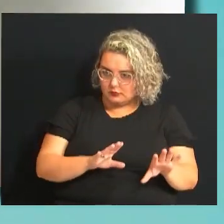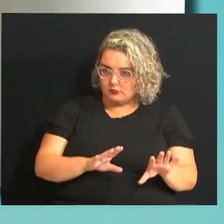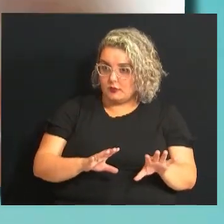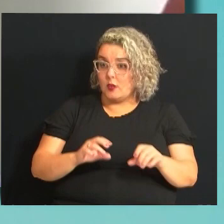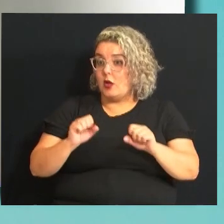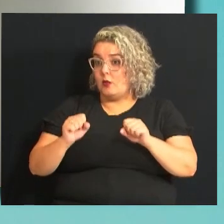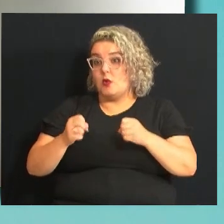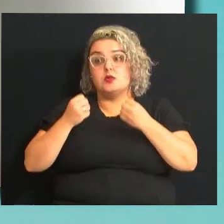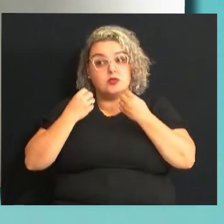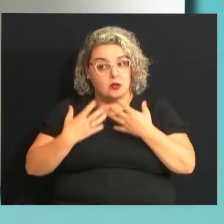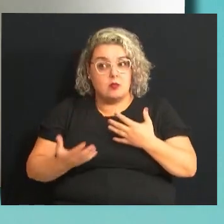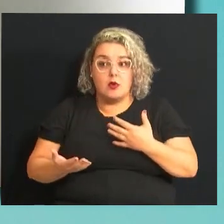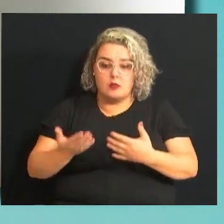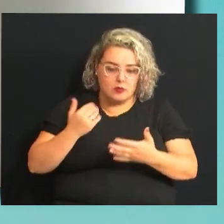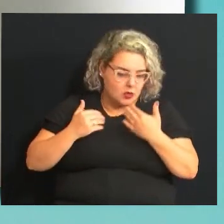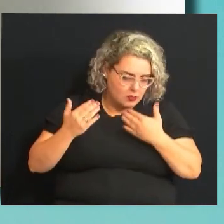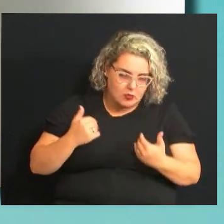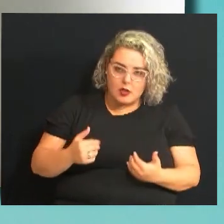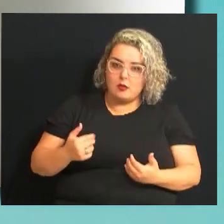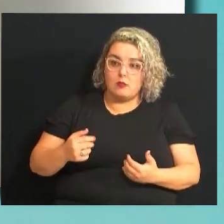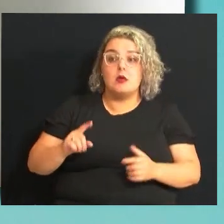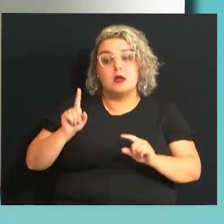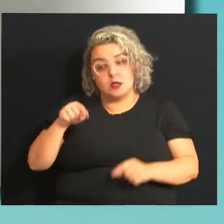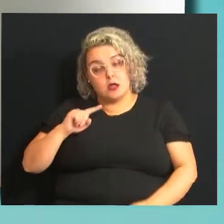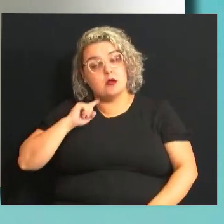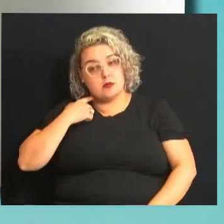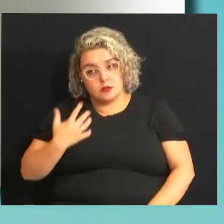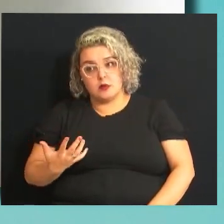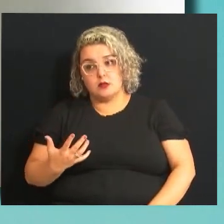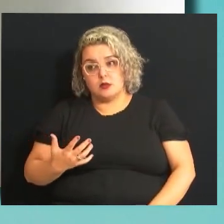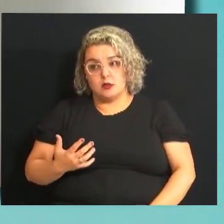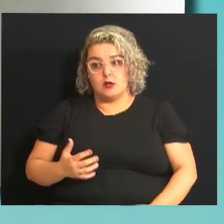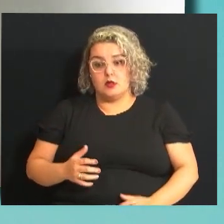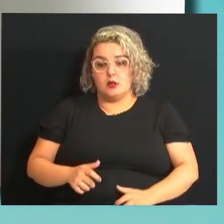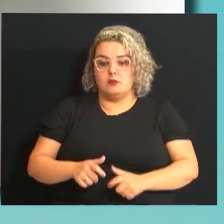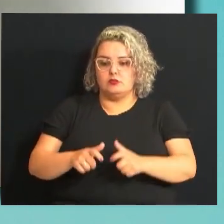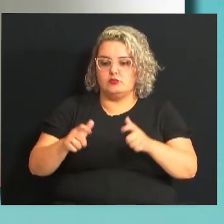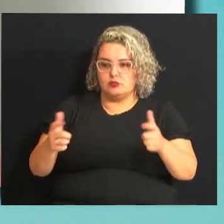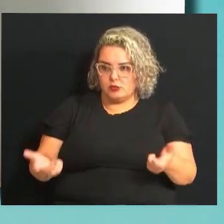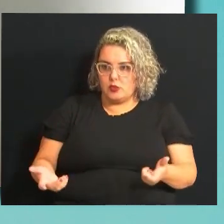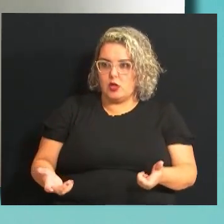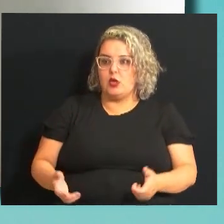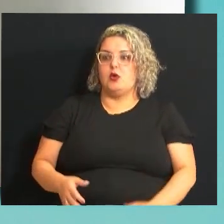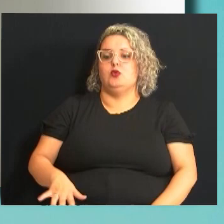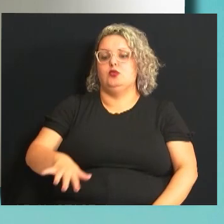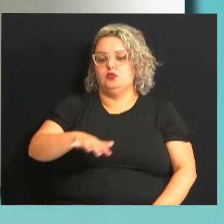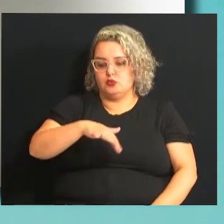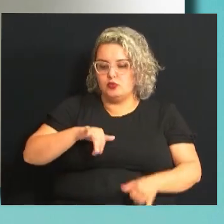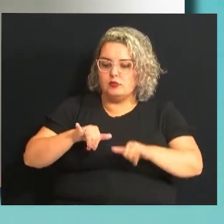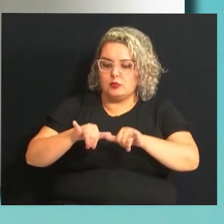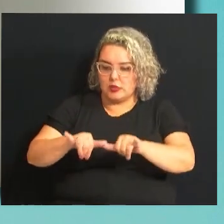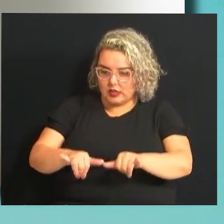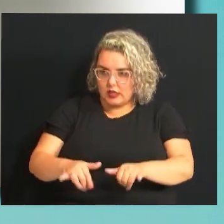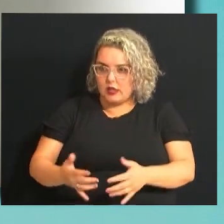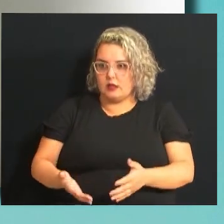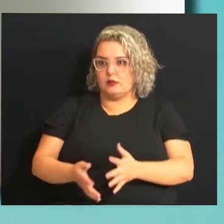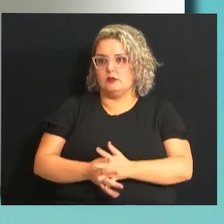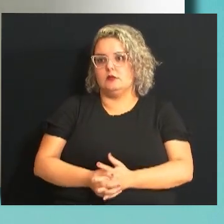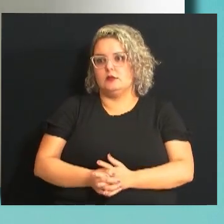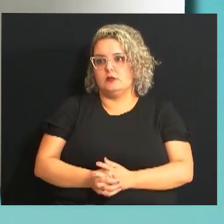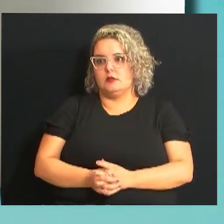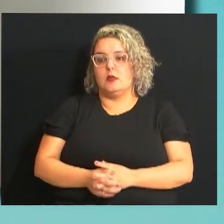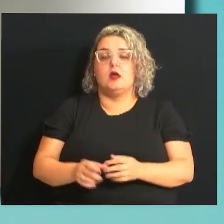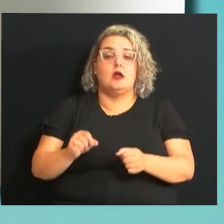que eles estão repondo, tudo aquilo que é retirado é jogado fora. Muitas vezes aquilo ainda pode até estar bom para consumo ou não, mas aquilo é jogado fora. Esse alto nível